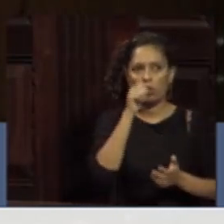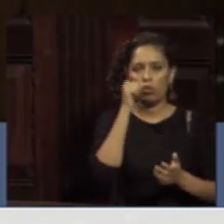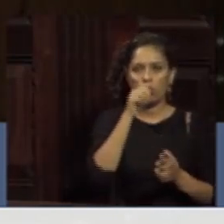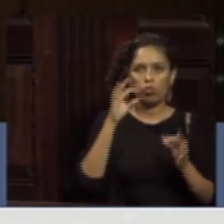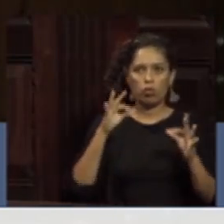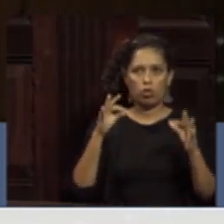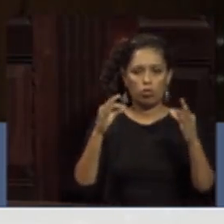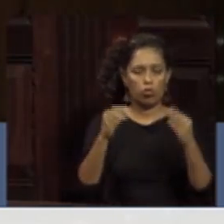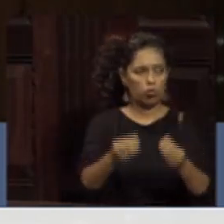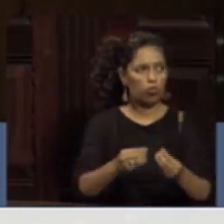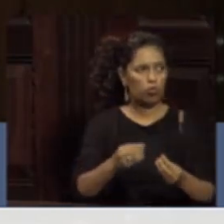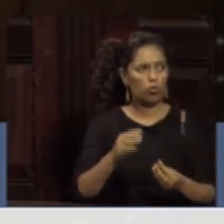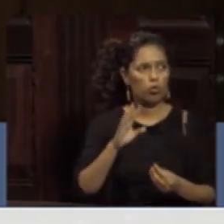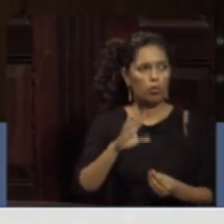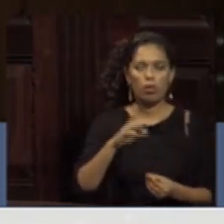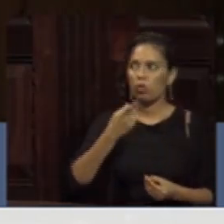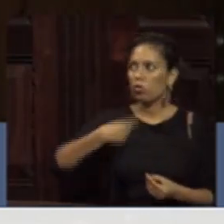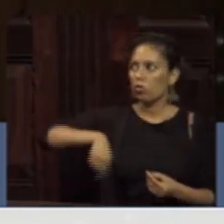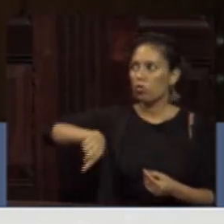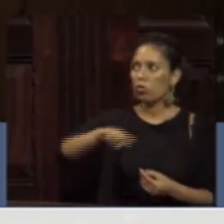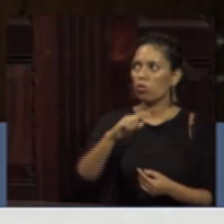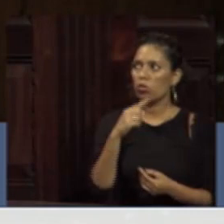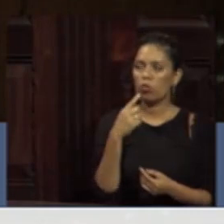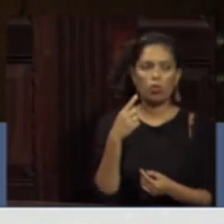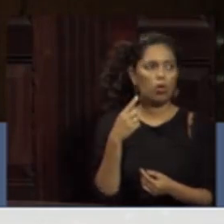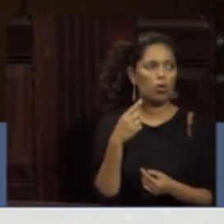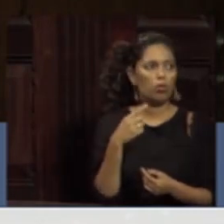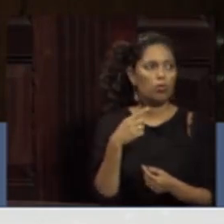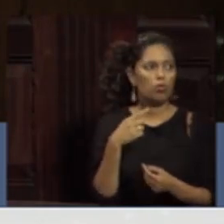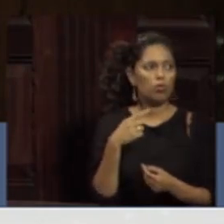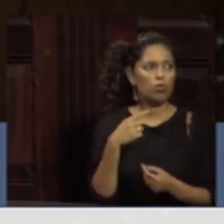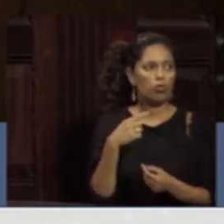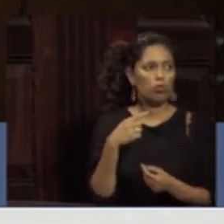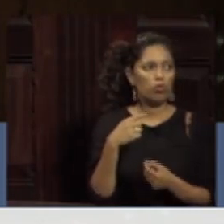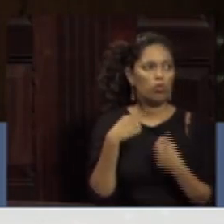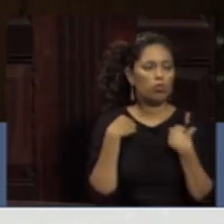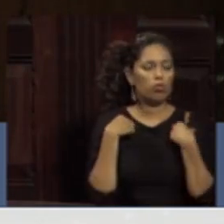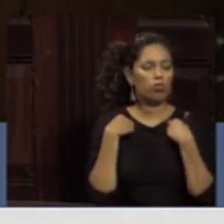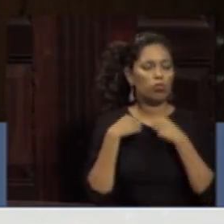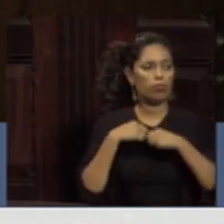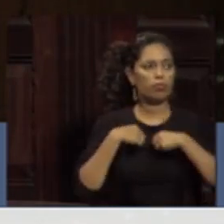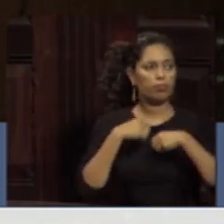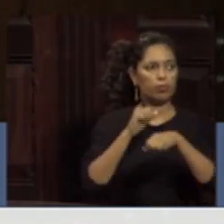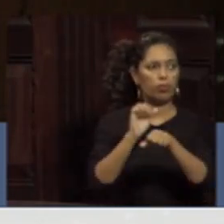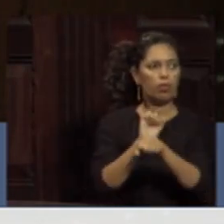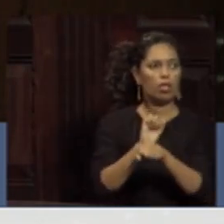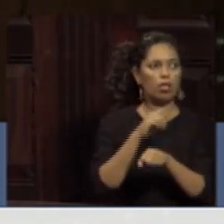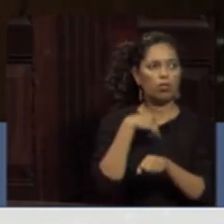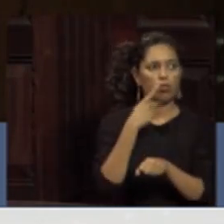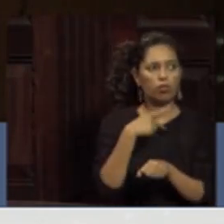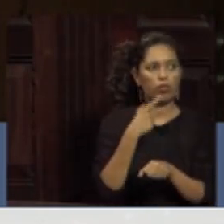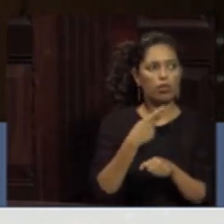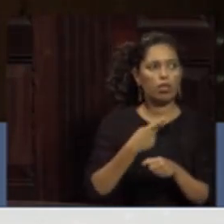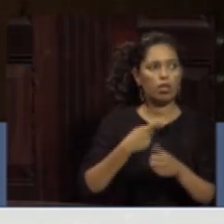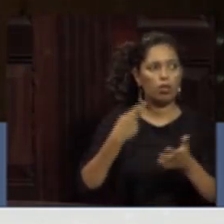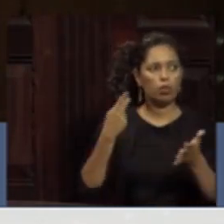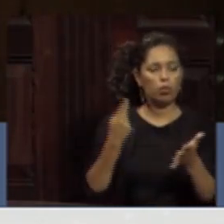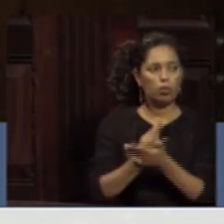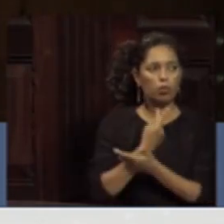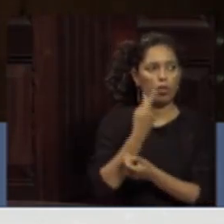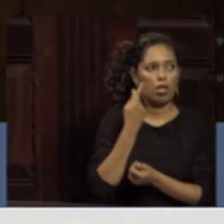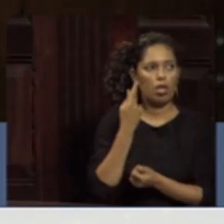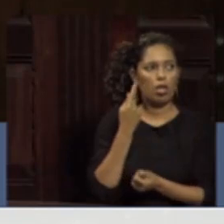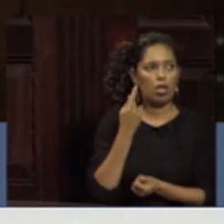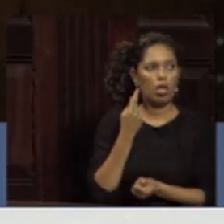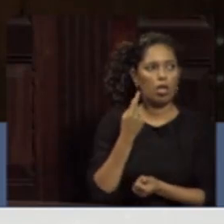luta. Mas não poderia também fazer hoje o uso do plenário e não citar o absurdo que aconteceu